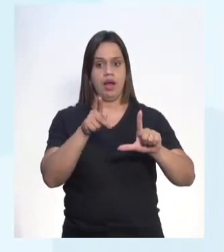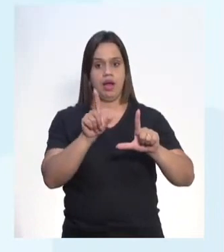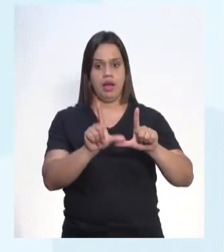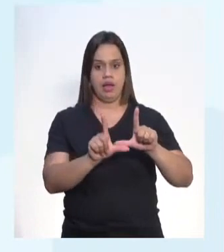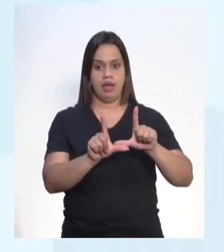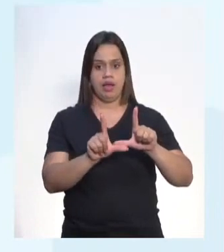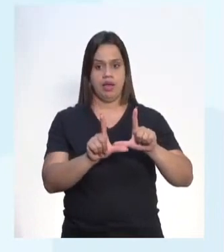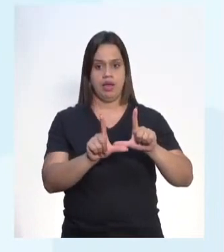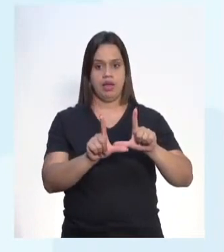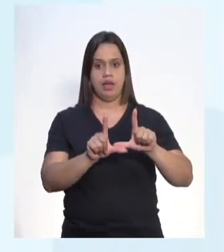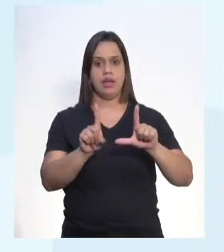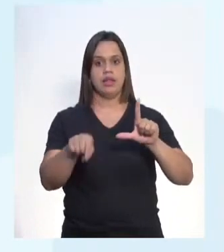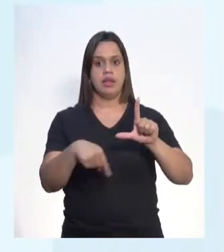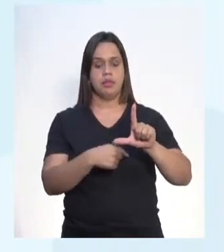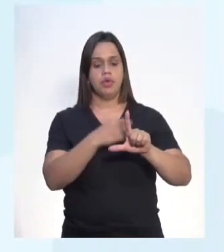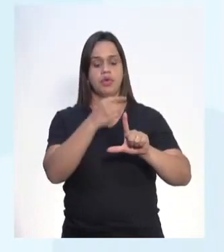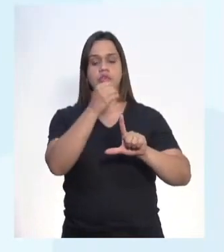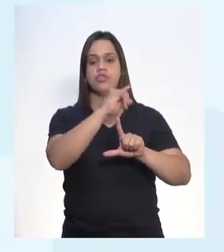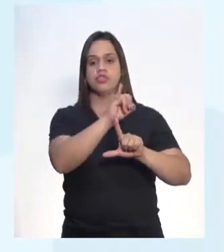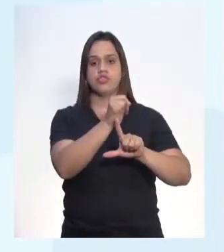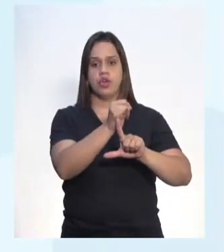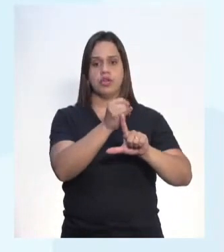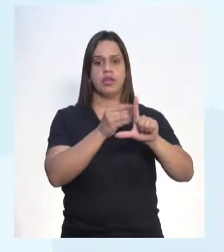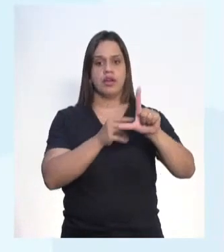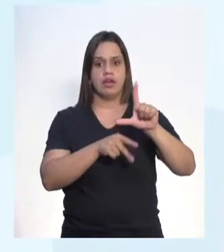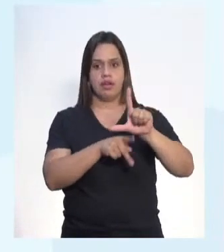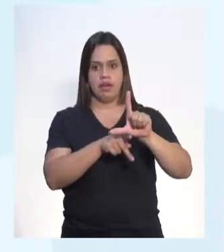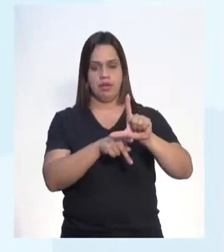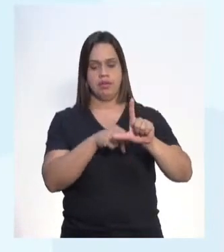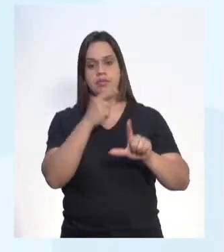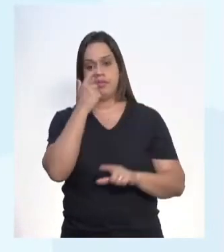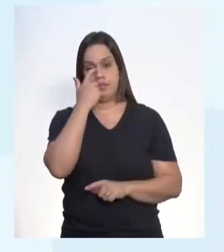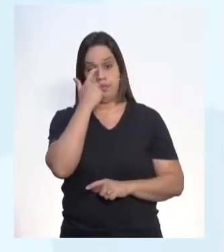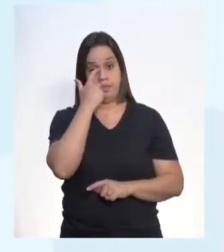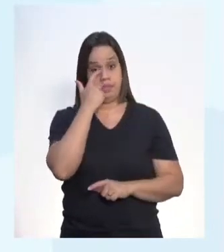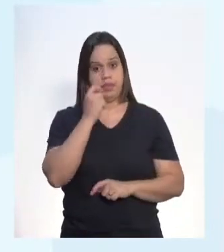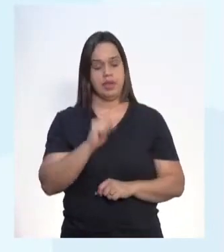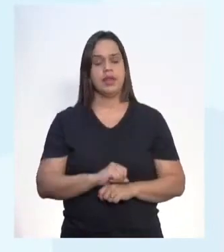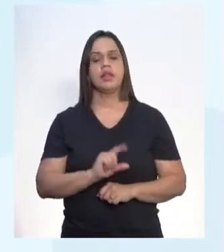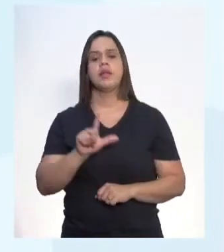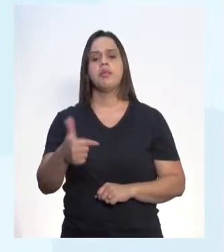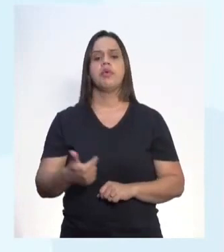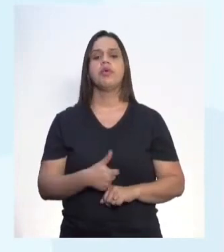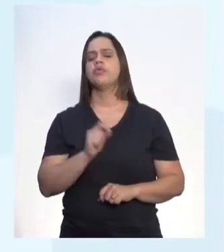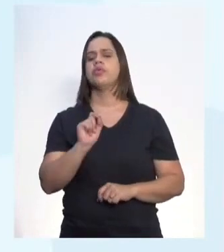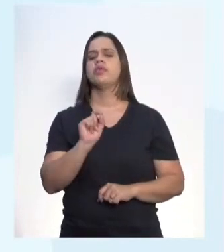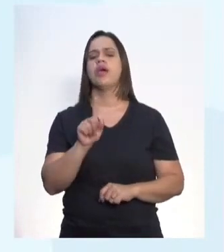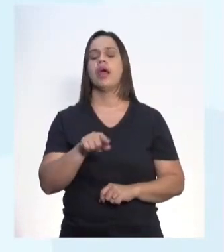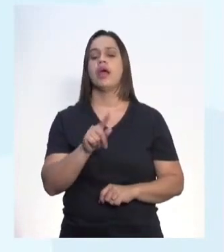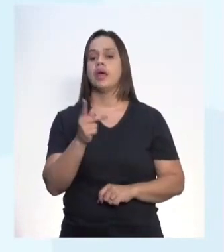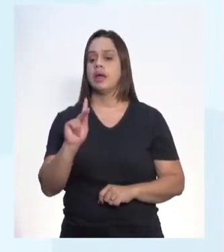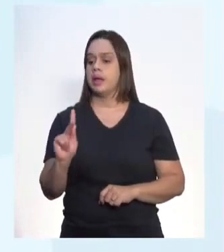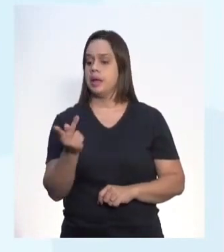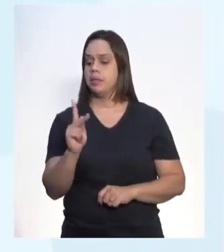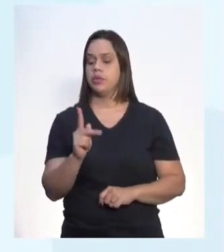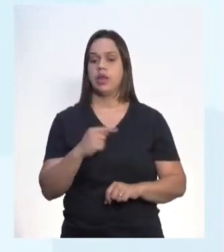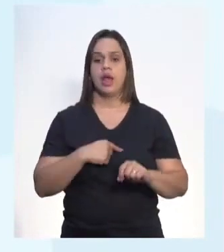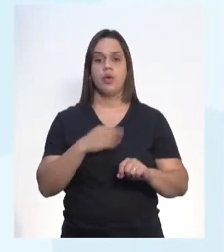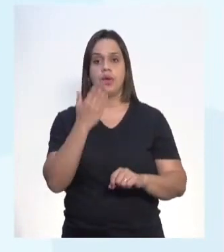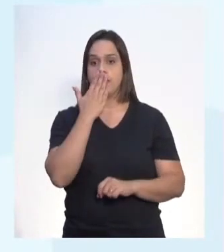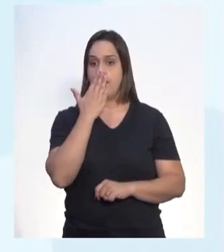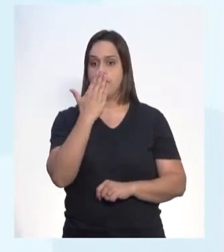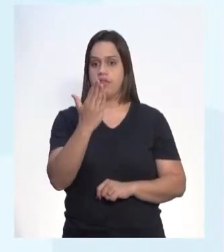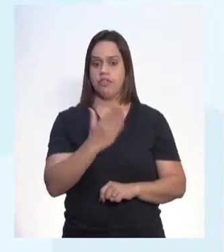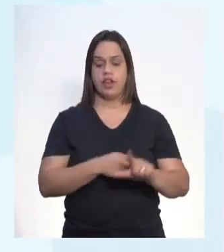o JK, como os catetos. Hipotenusa é o lado que está em